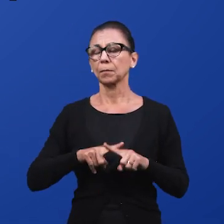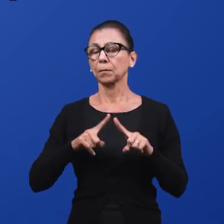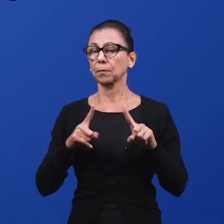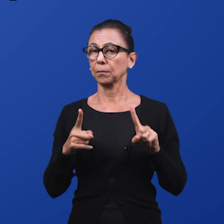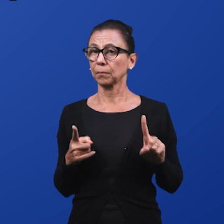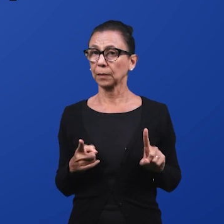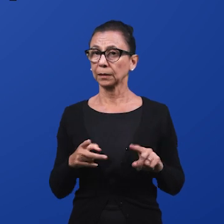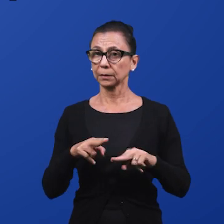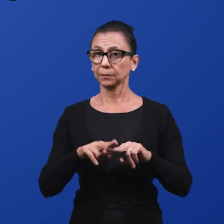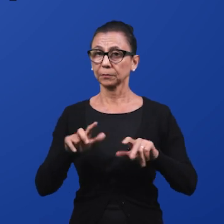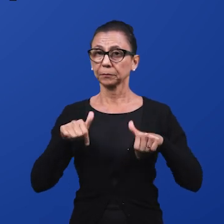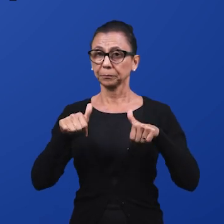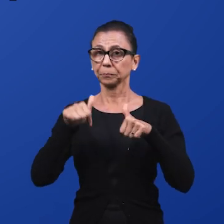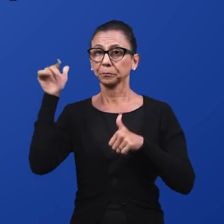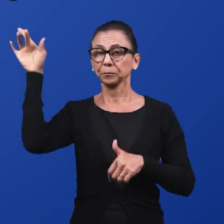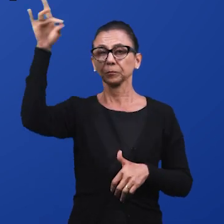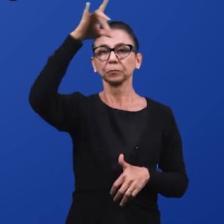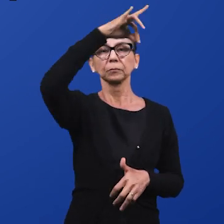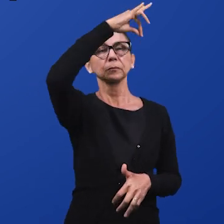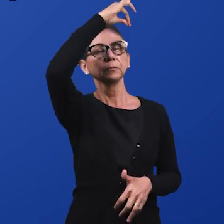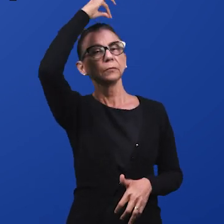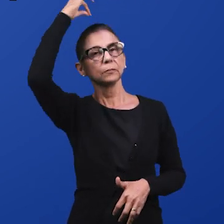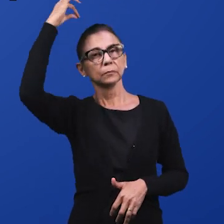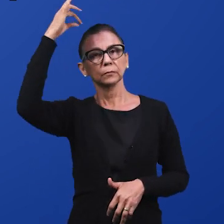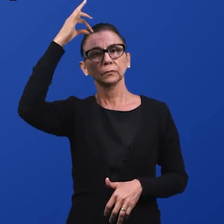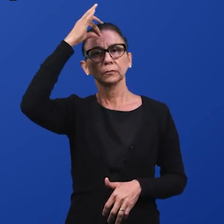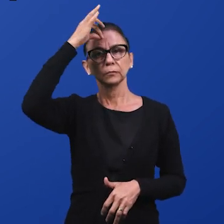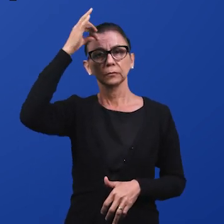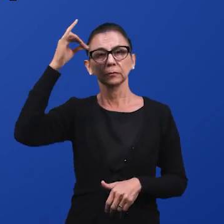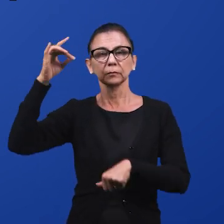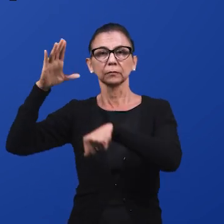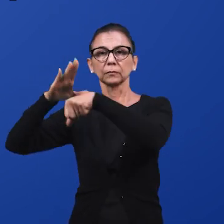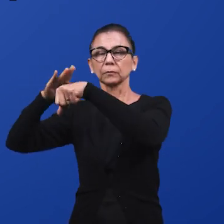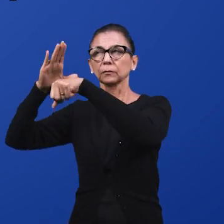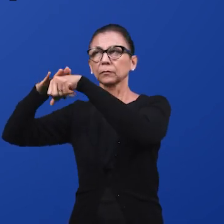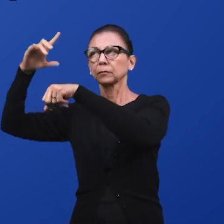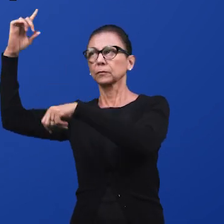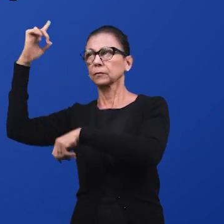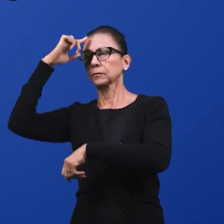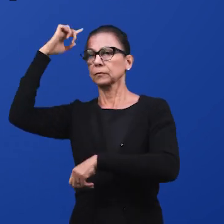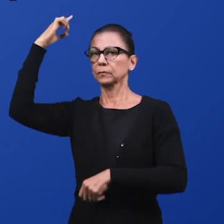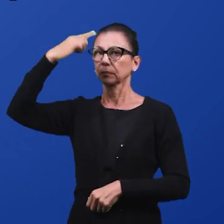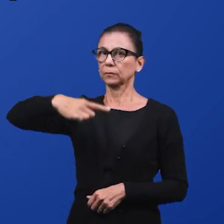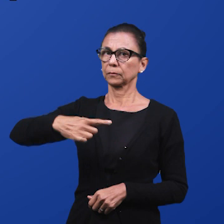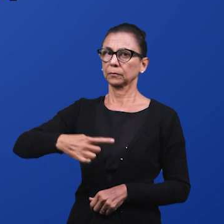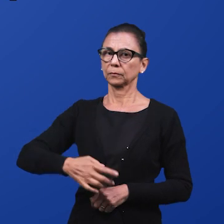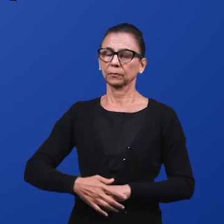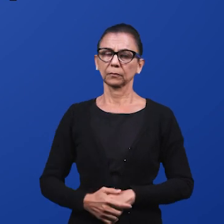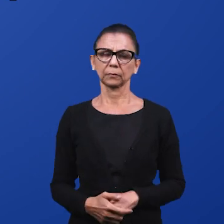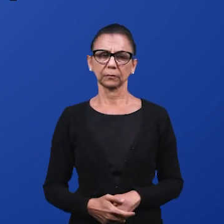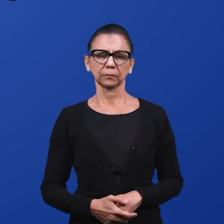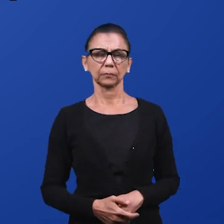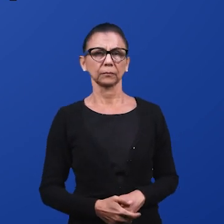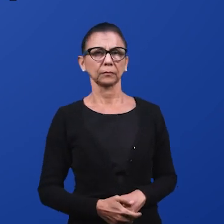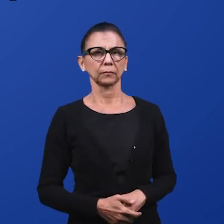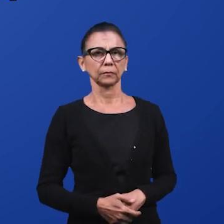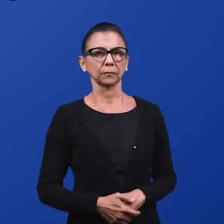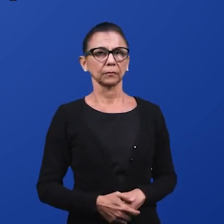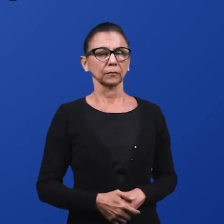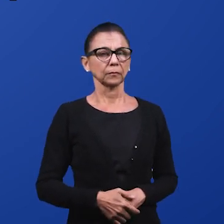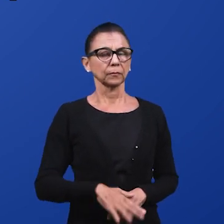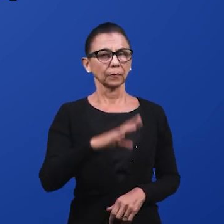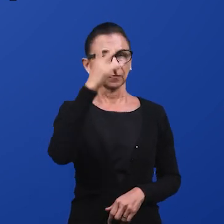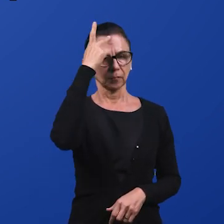através do Espírito Santo enviado por Deus. Pois Jesus, ele fala assim: Não foi carne nem sangue que te